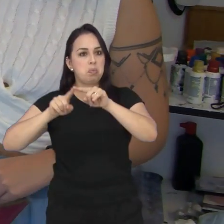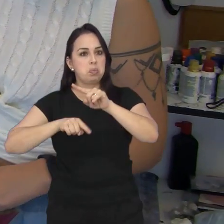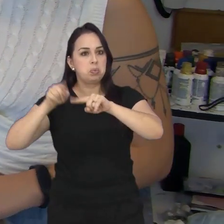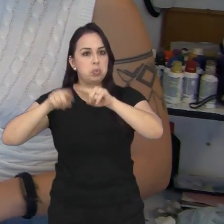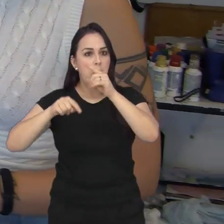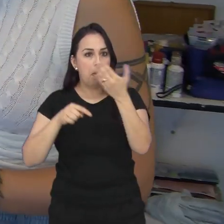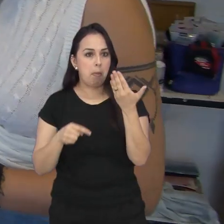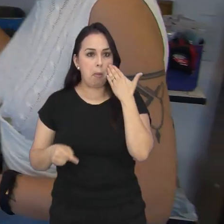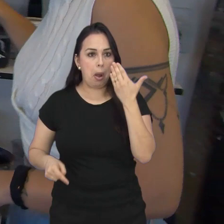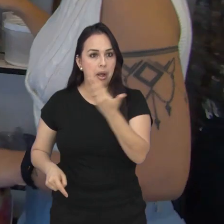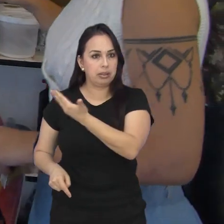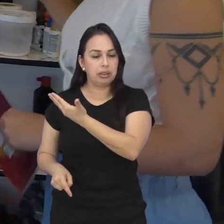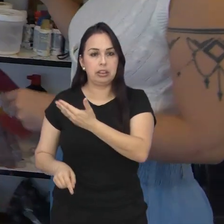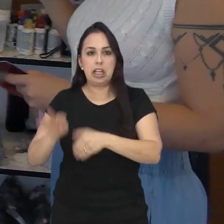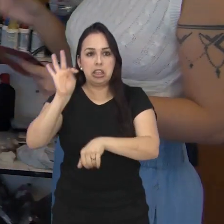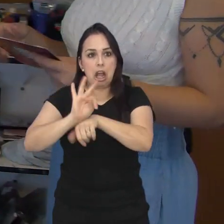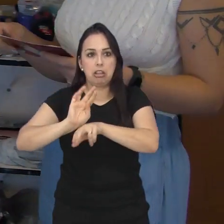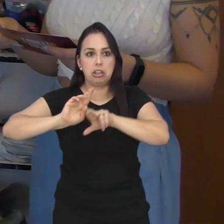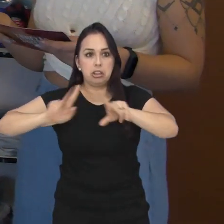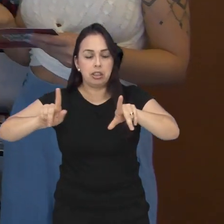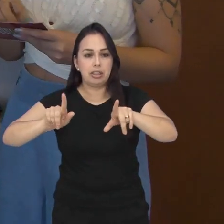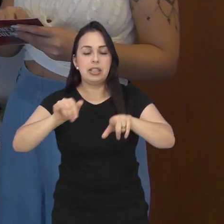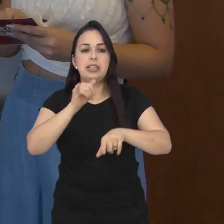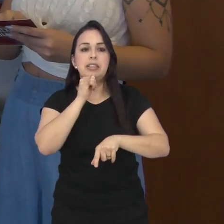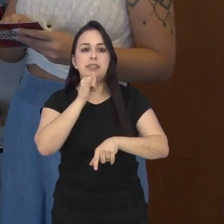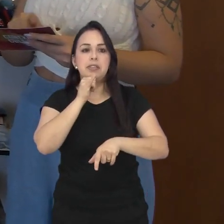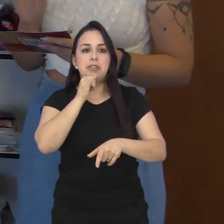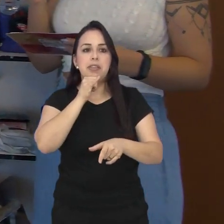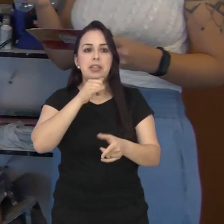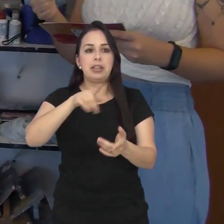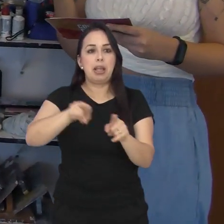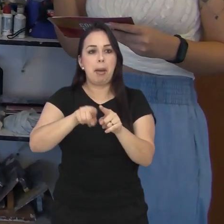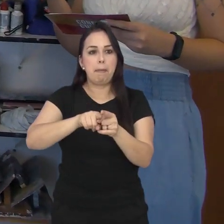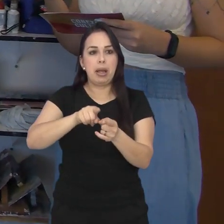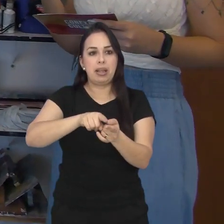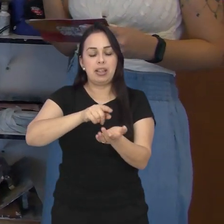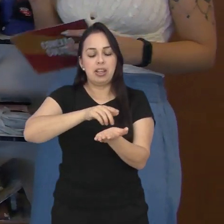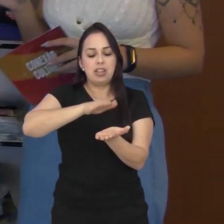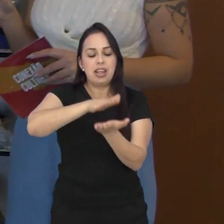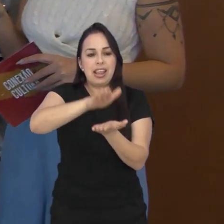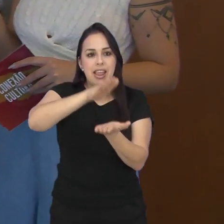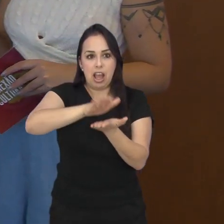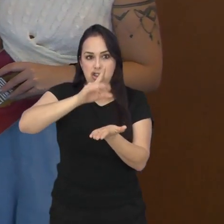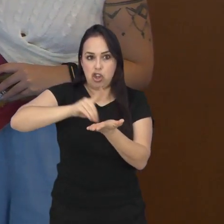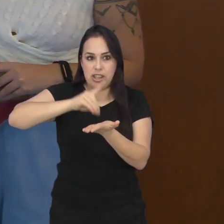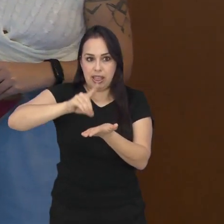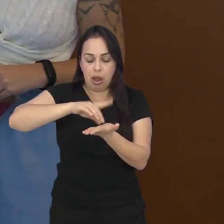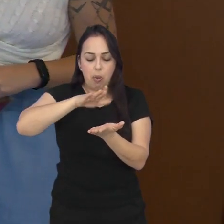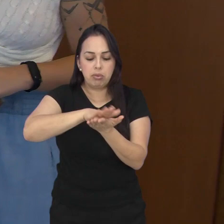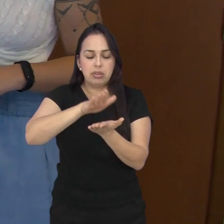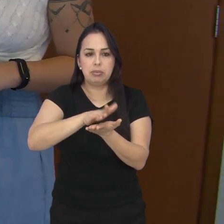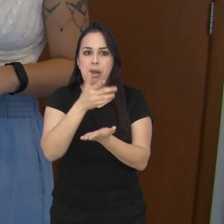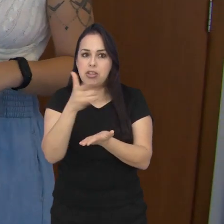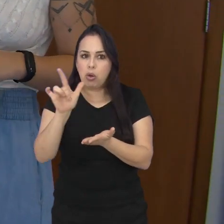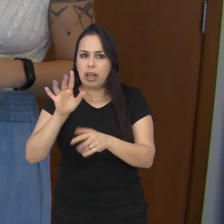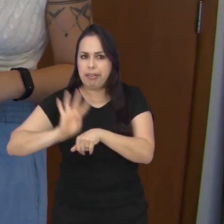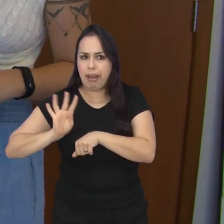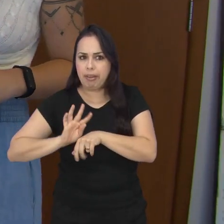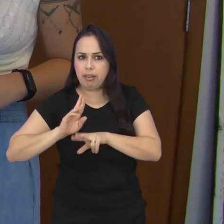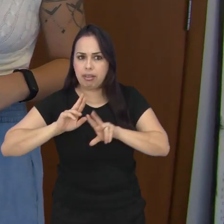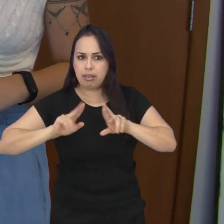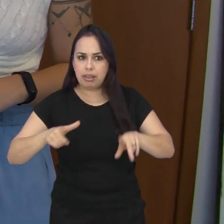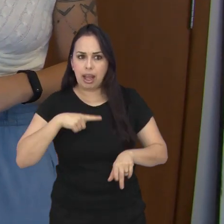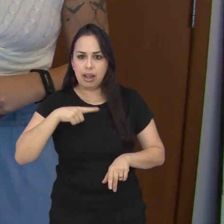vários materiais seus, né? Porque você tem diferentes técnicas, né? Você pintura, gravura e desenho digital, os atuais. Você já trabalhou